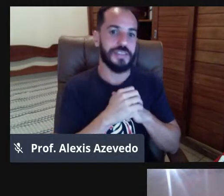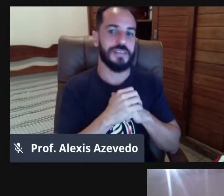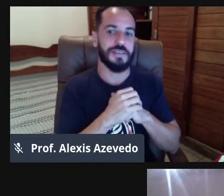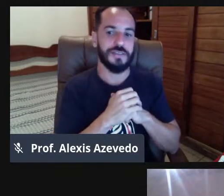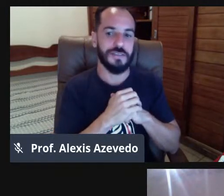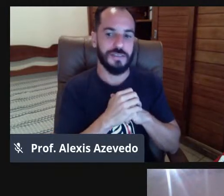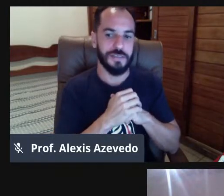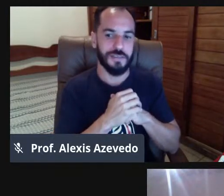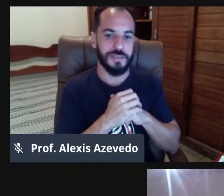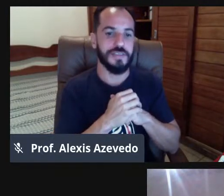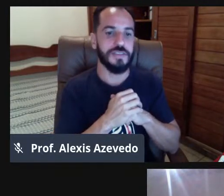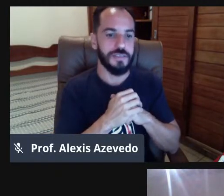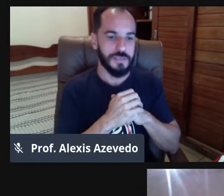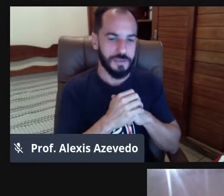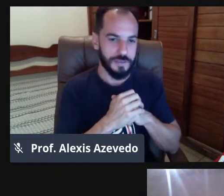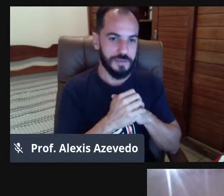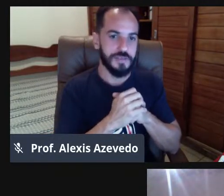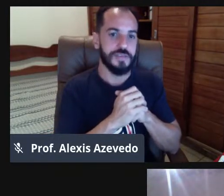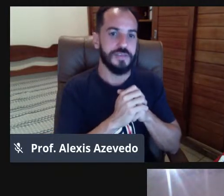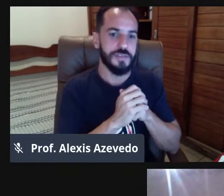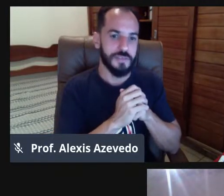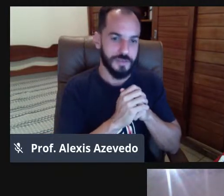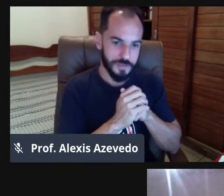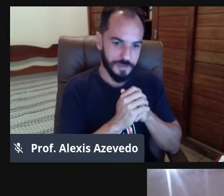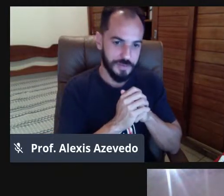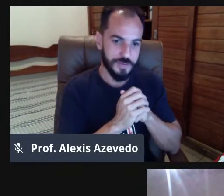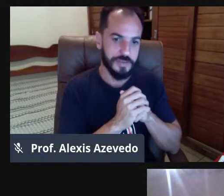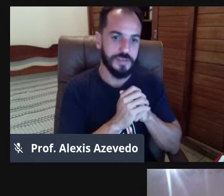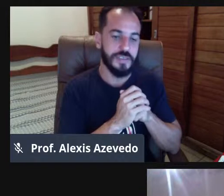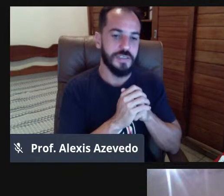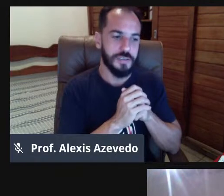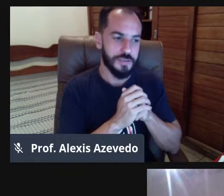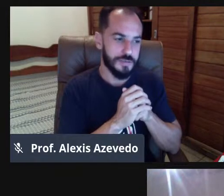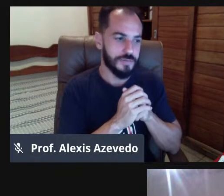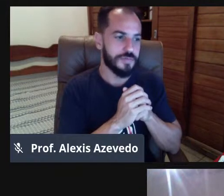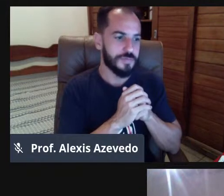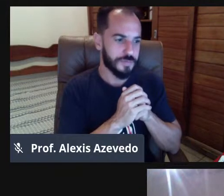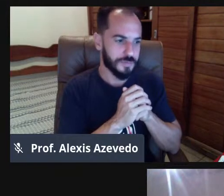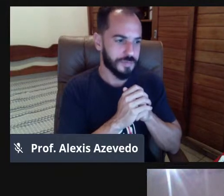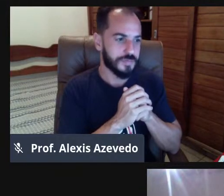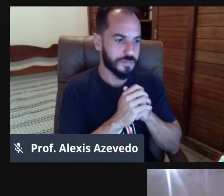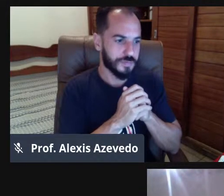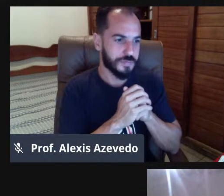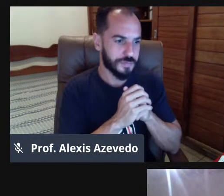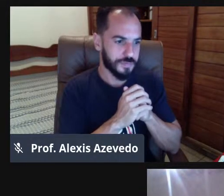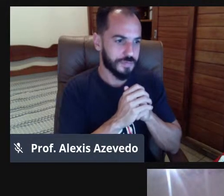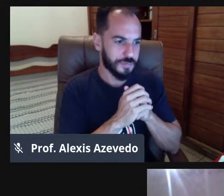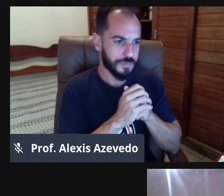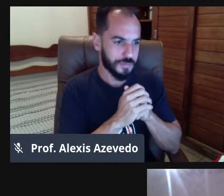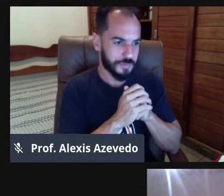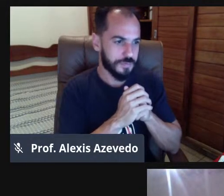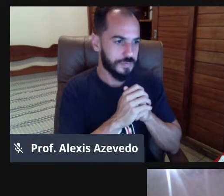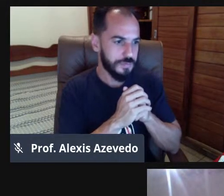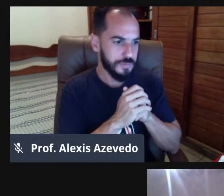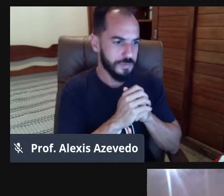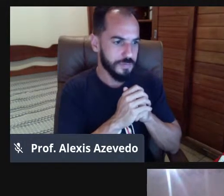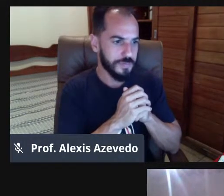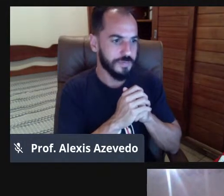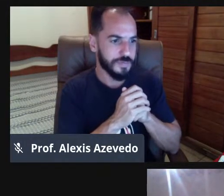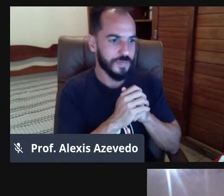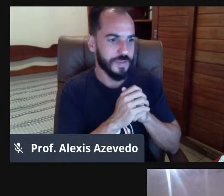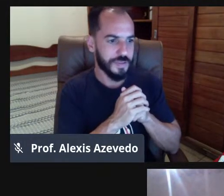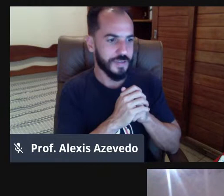perderem o vínculo, vocês não perderem esse sentido de pertencimento, vocês, apesar